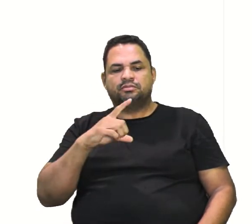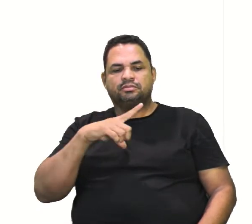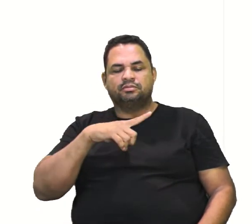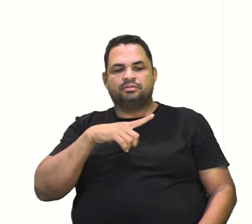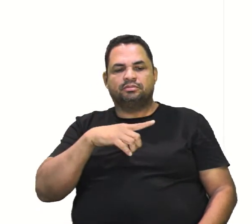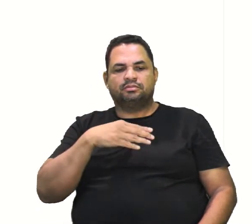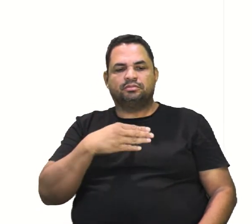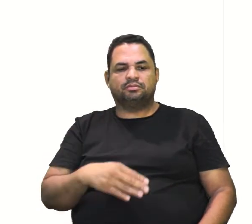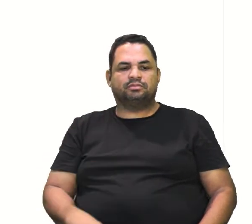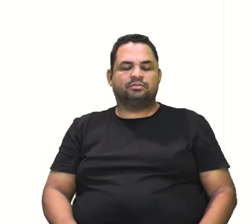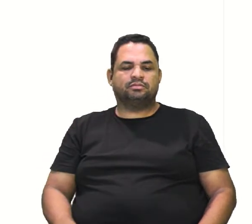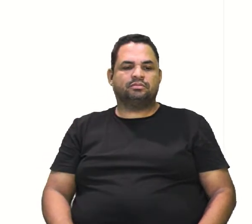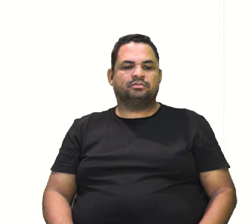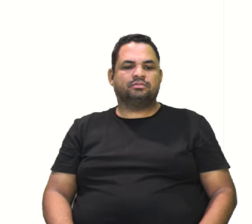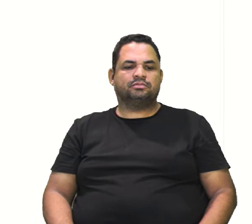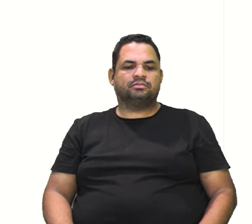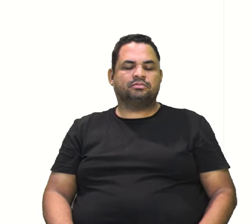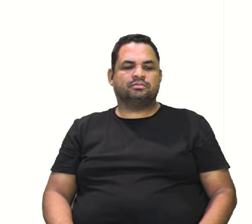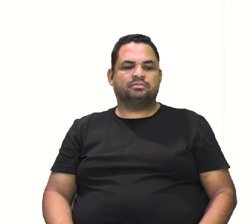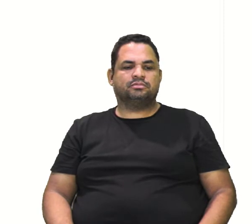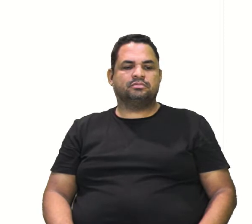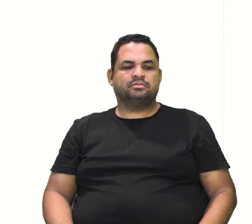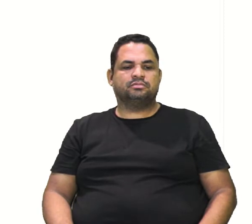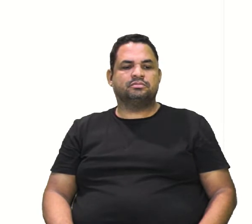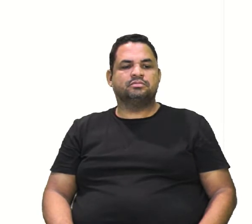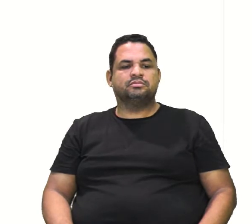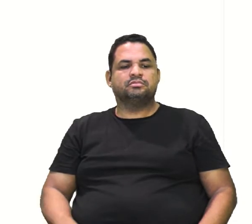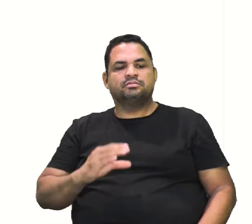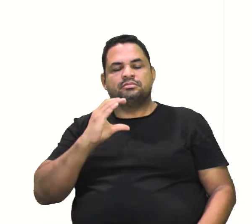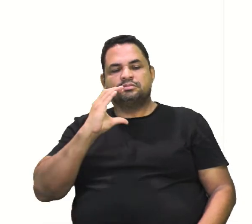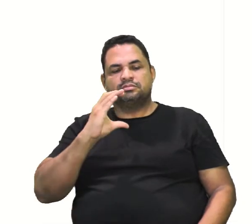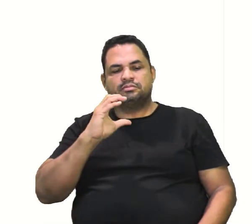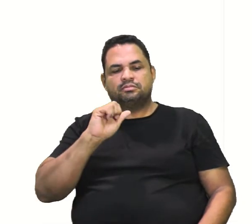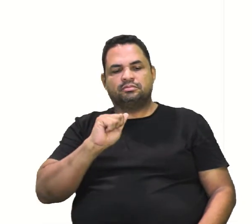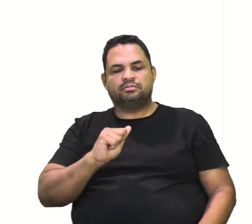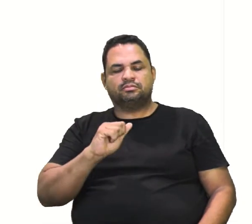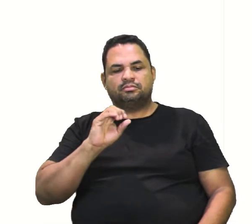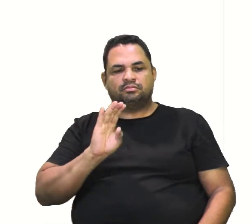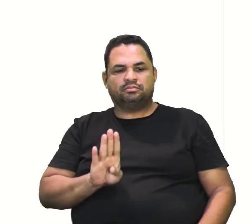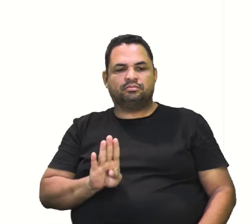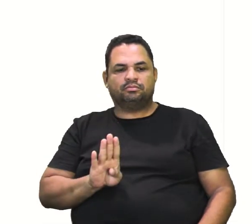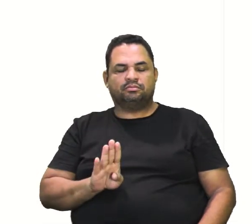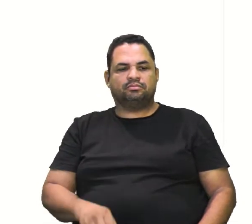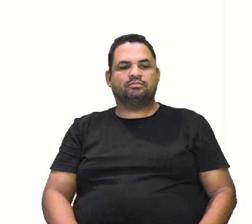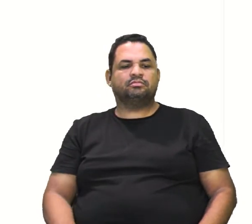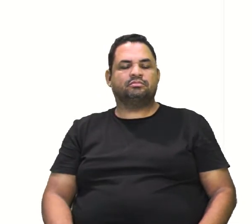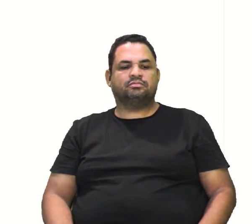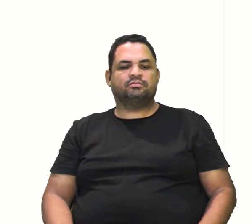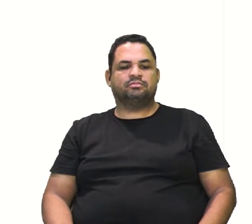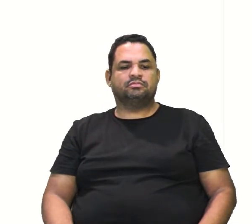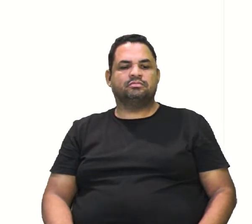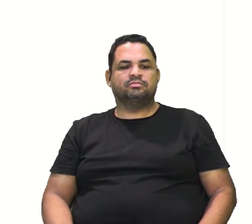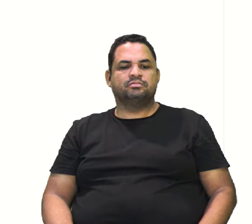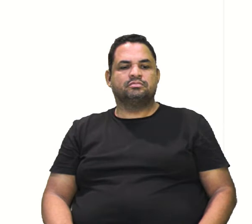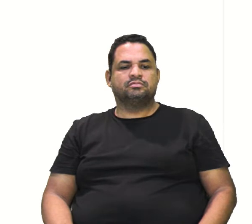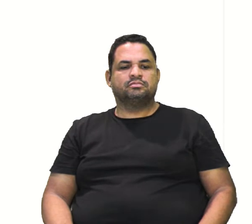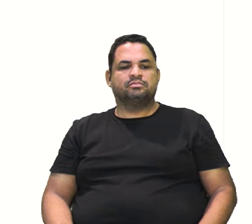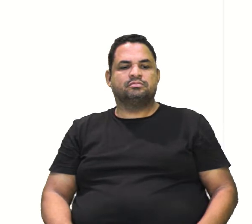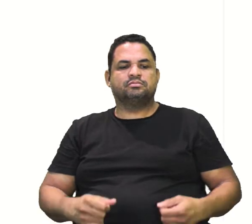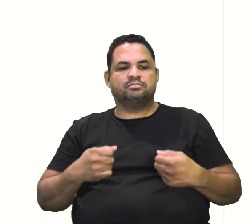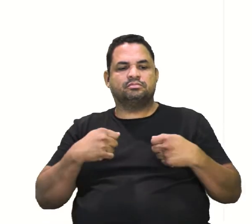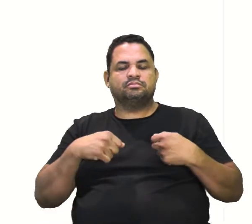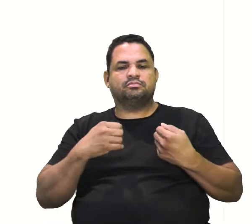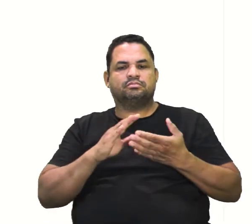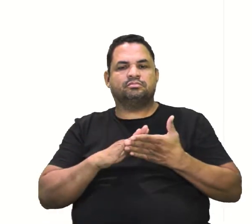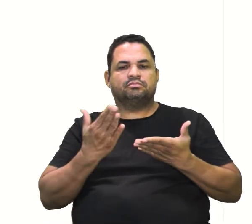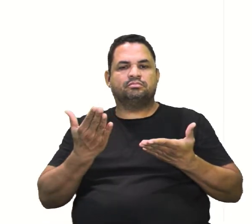termas pitagóricas, né? Então a gente tem o valor de C, de A e de B. E agora?